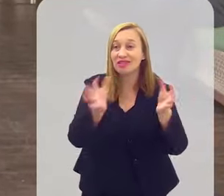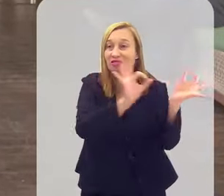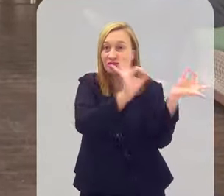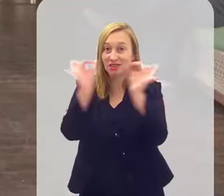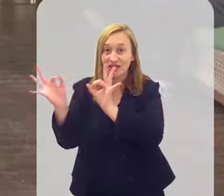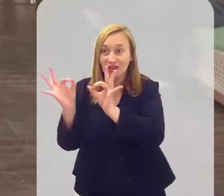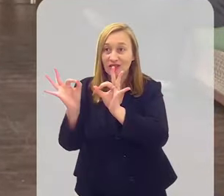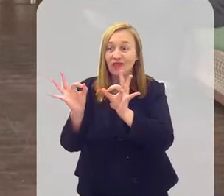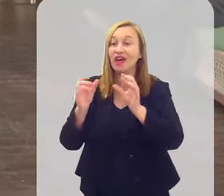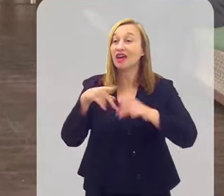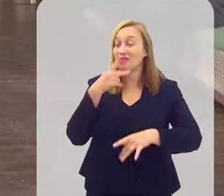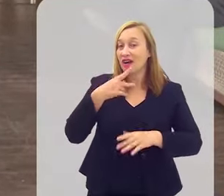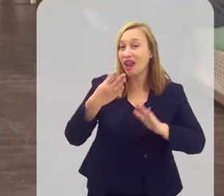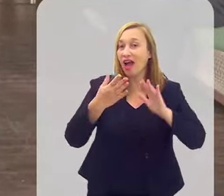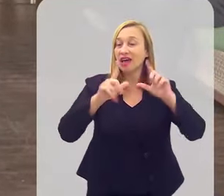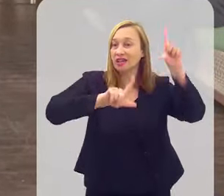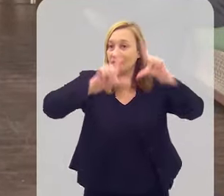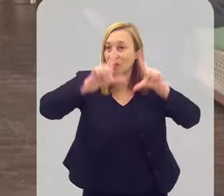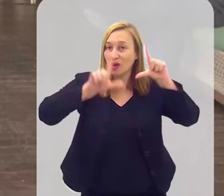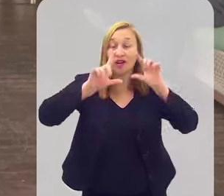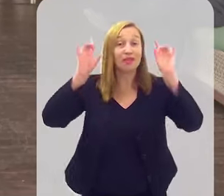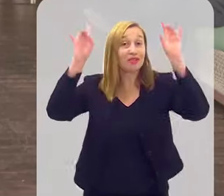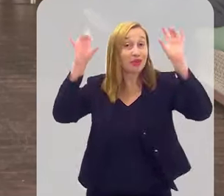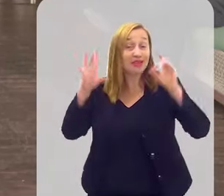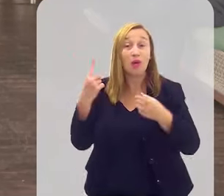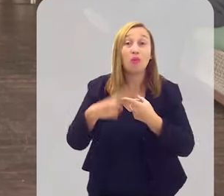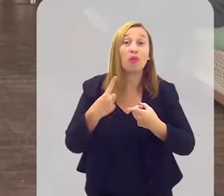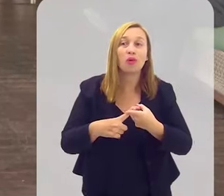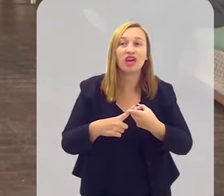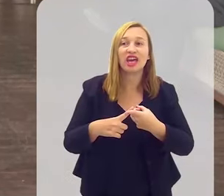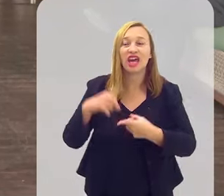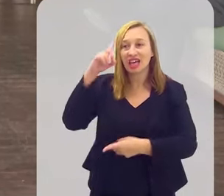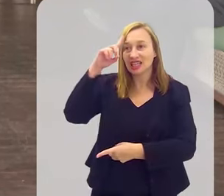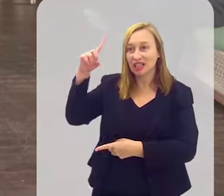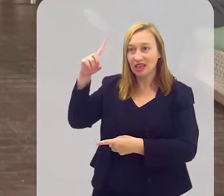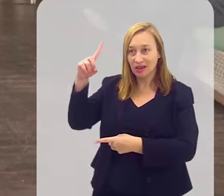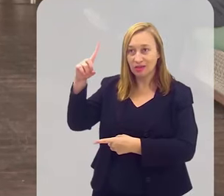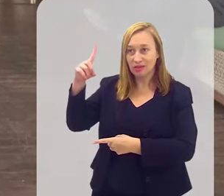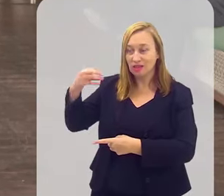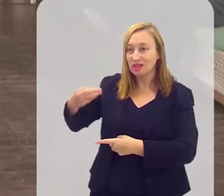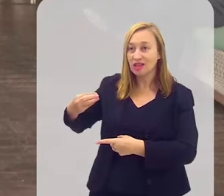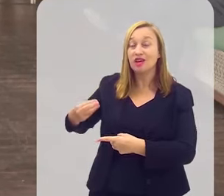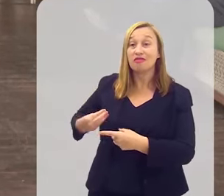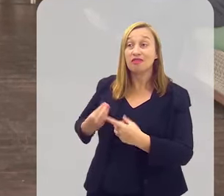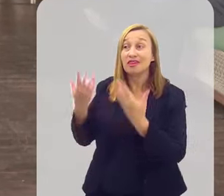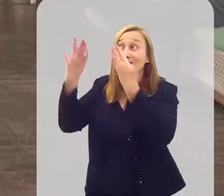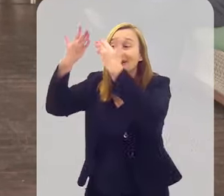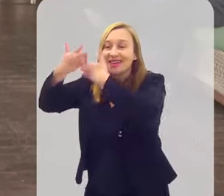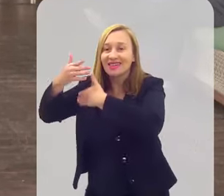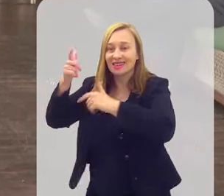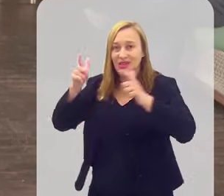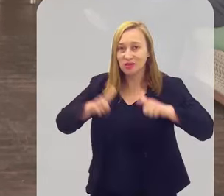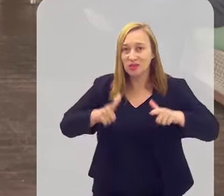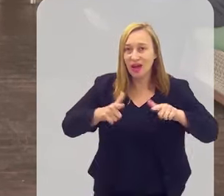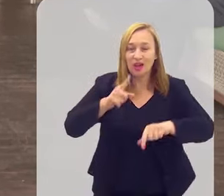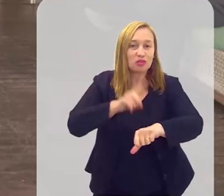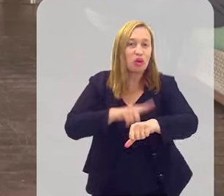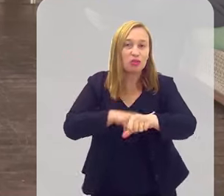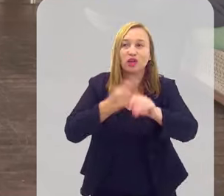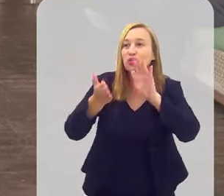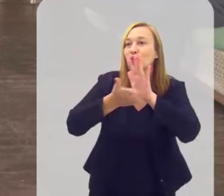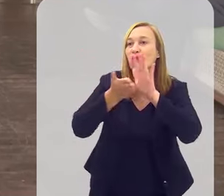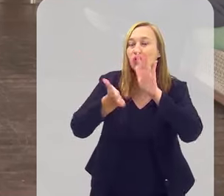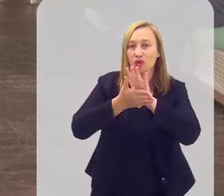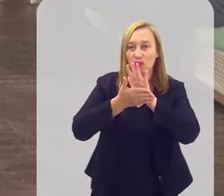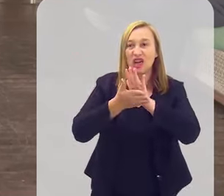assistindo eu quero te falar que este programa é um programa especial porque Deus se faz presente através do louvor